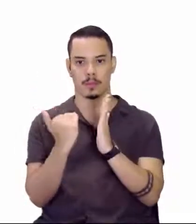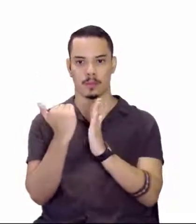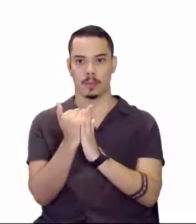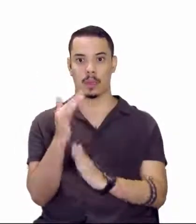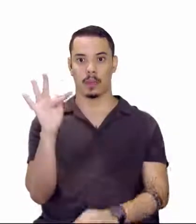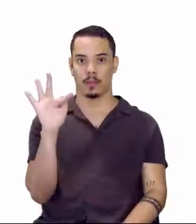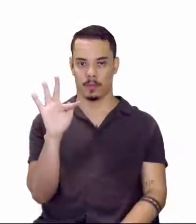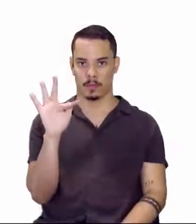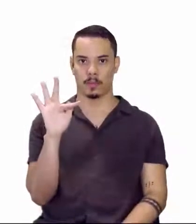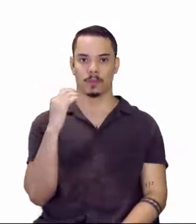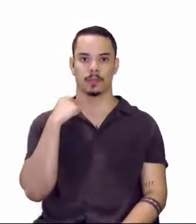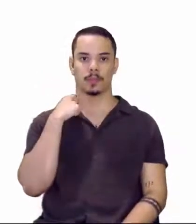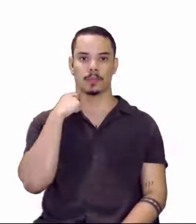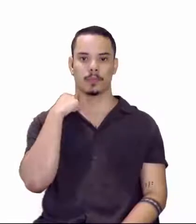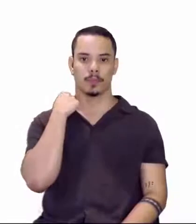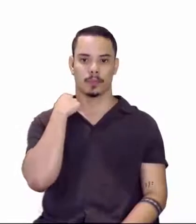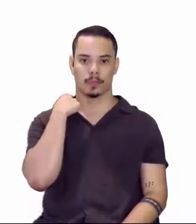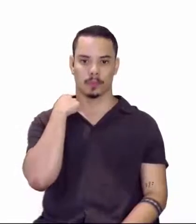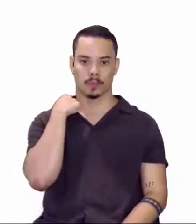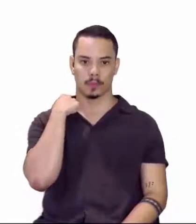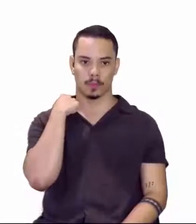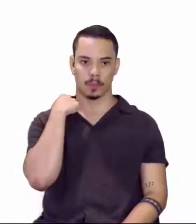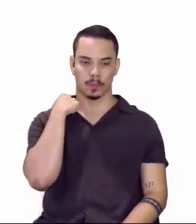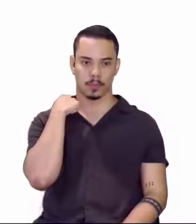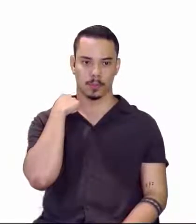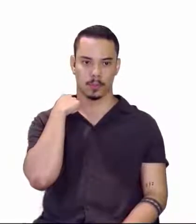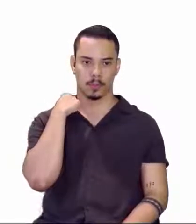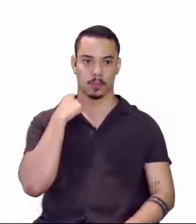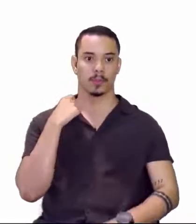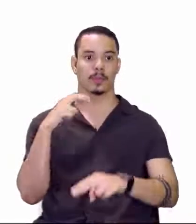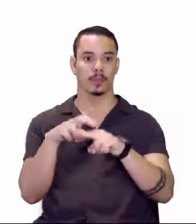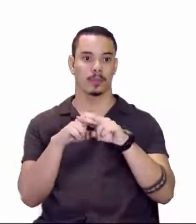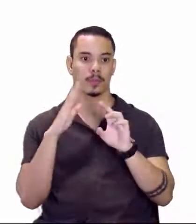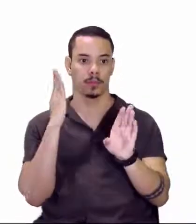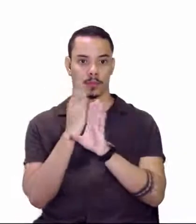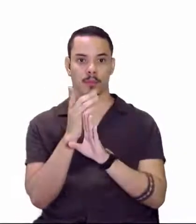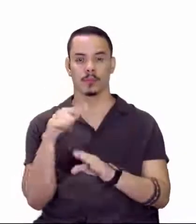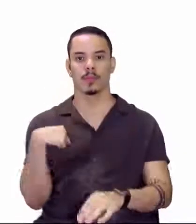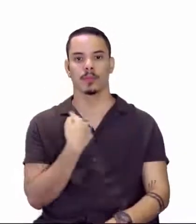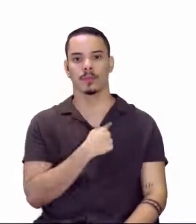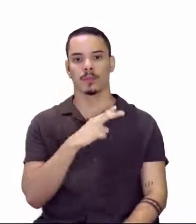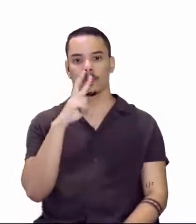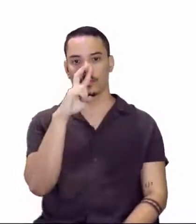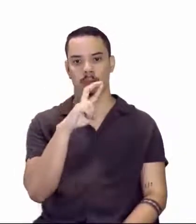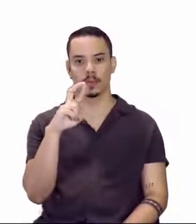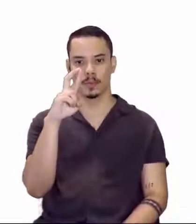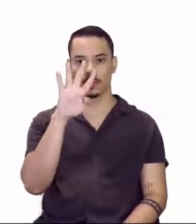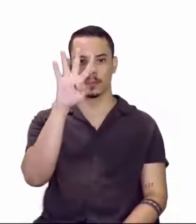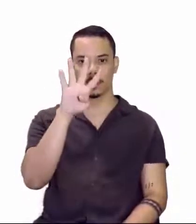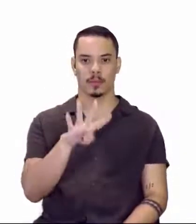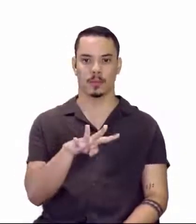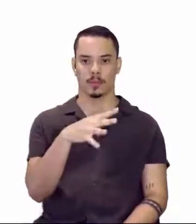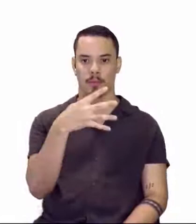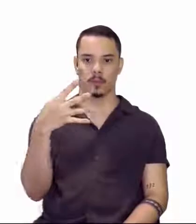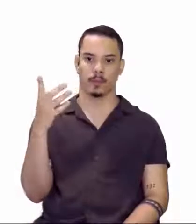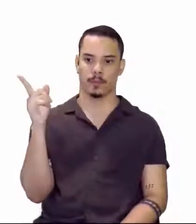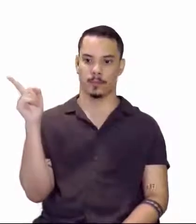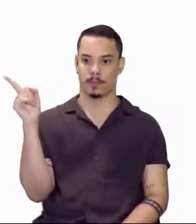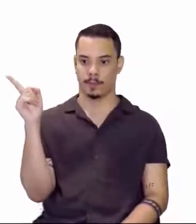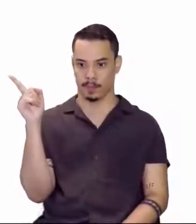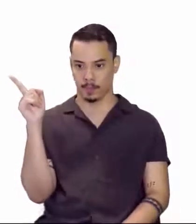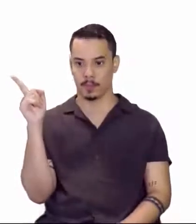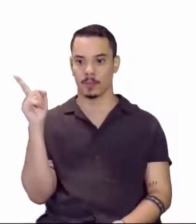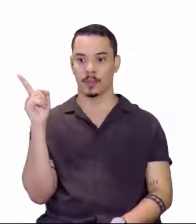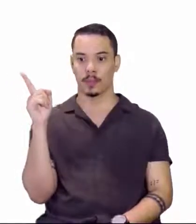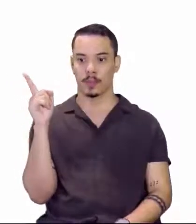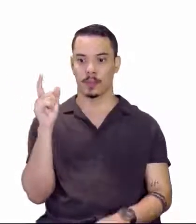F. Então, para isso, vamos observar aqui este quadro genérico, onde